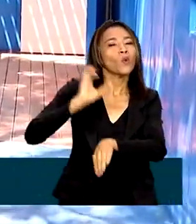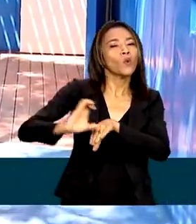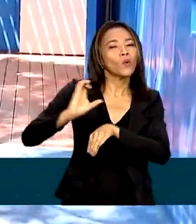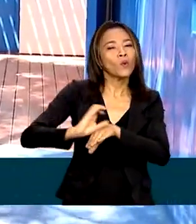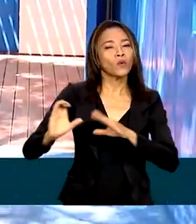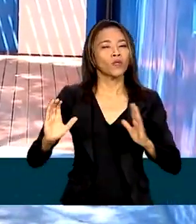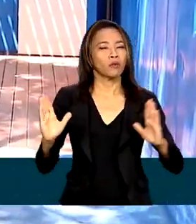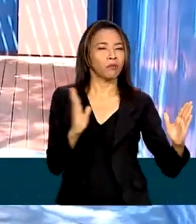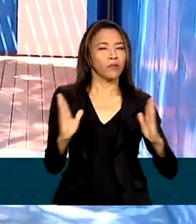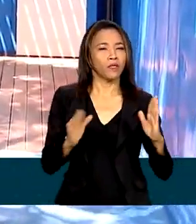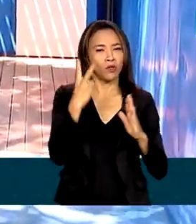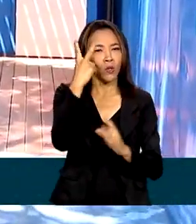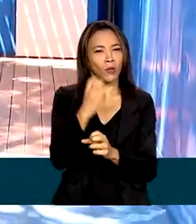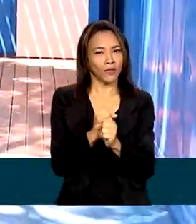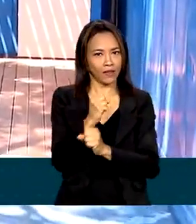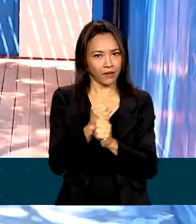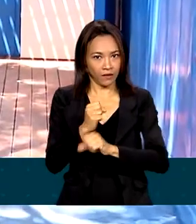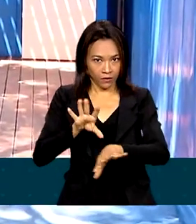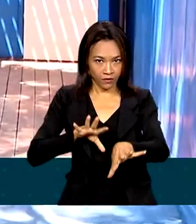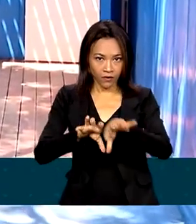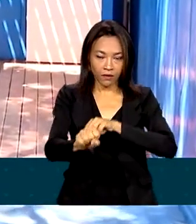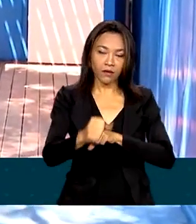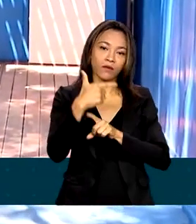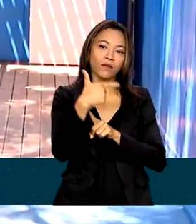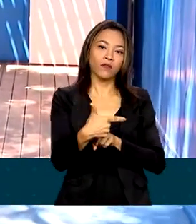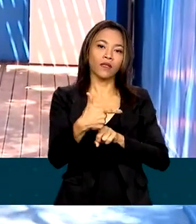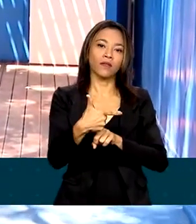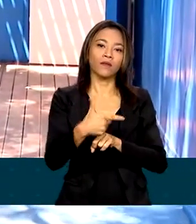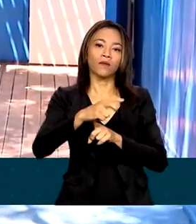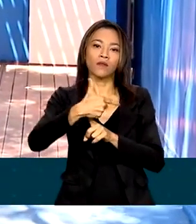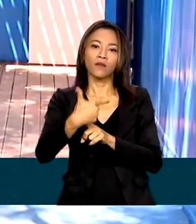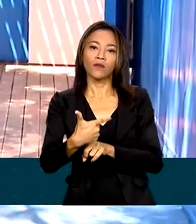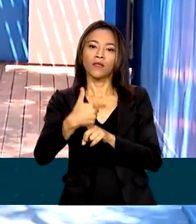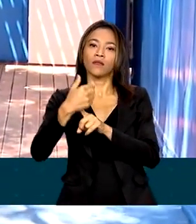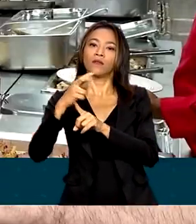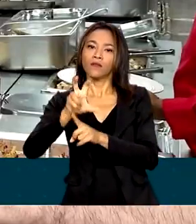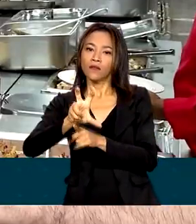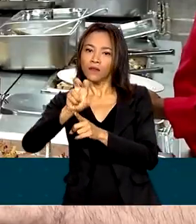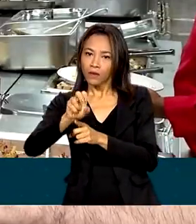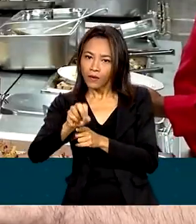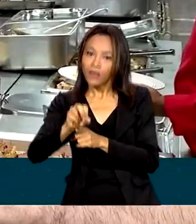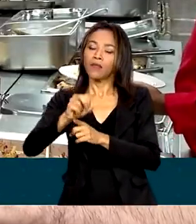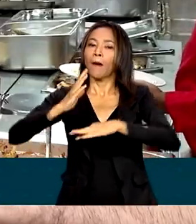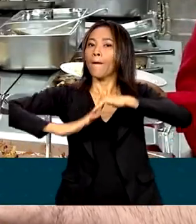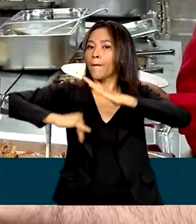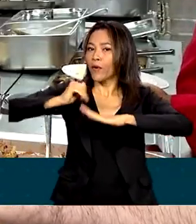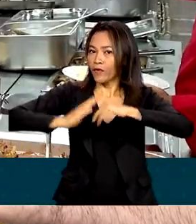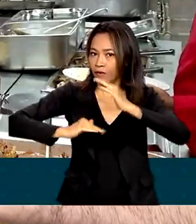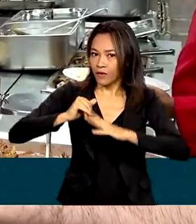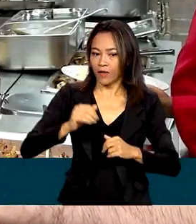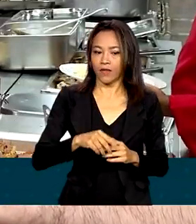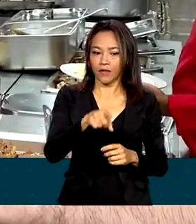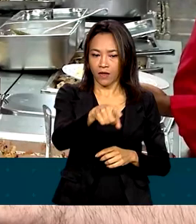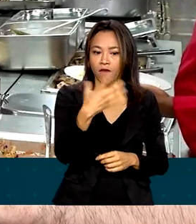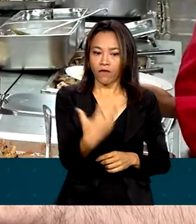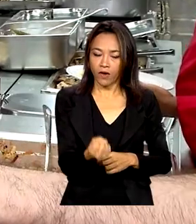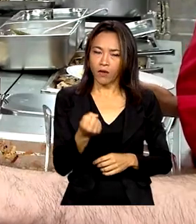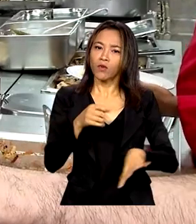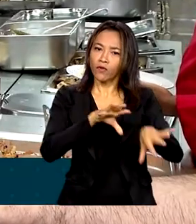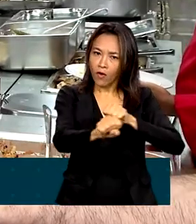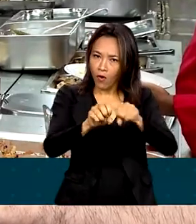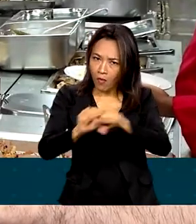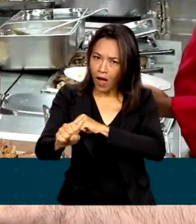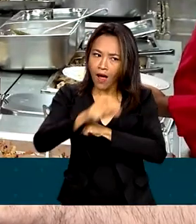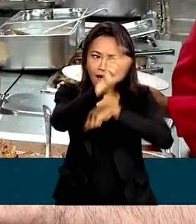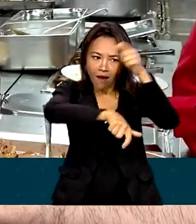dura 2 anos, vai formar 250 profissionais a cada ciclo. E vamos começar a formar as pessoas da favela aí